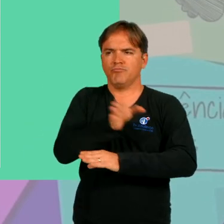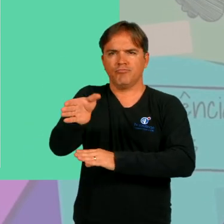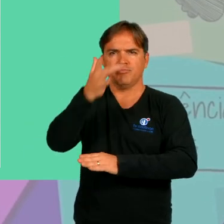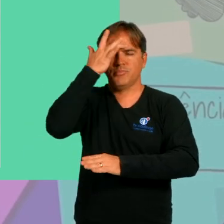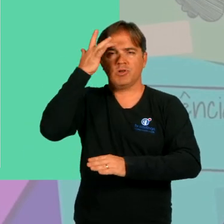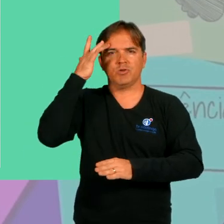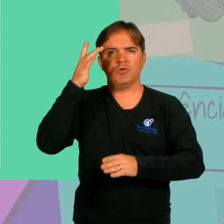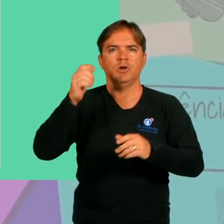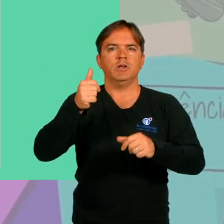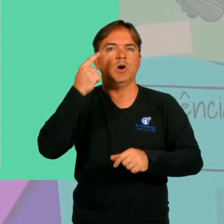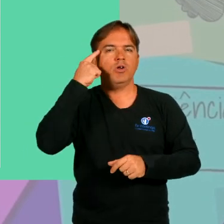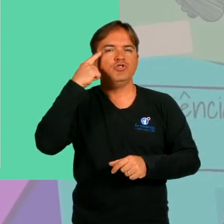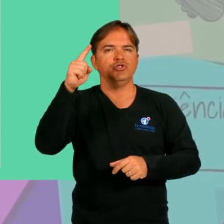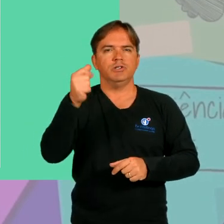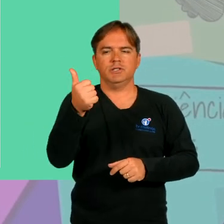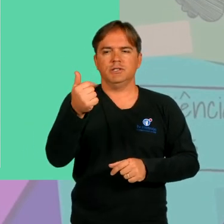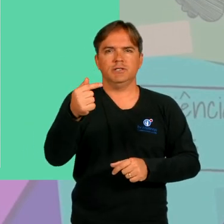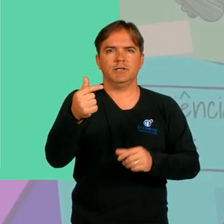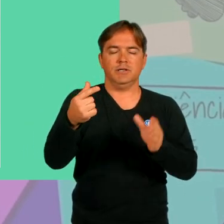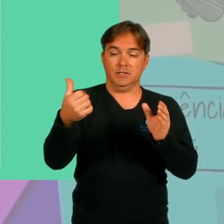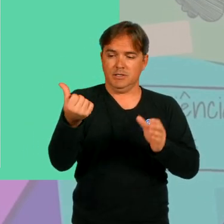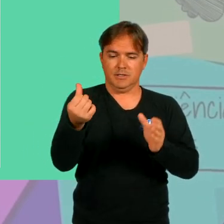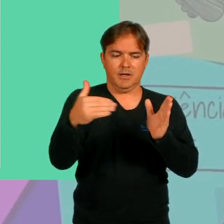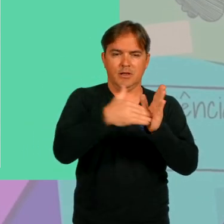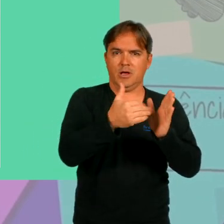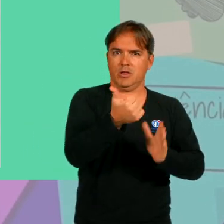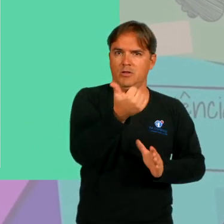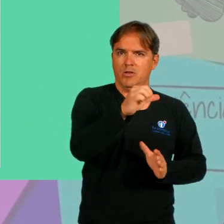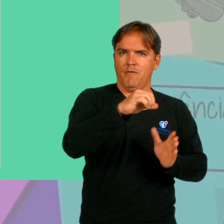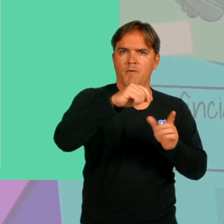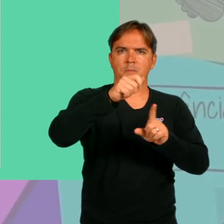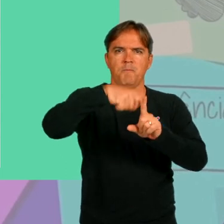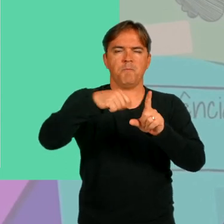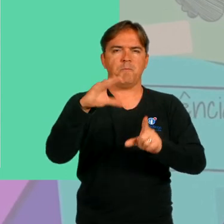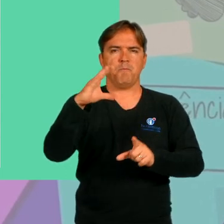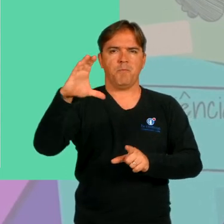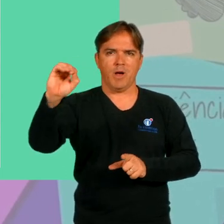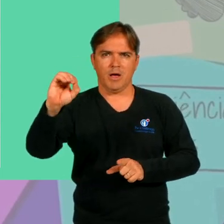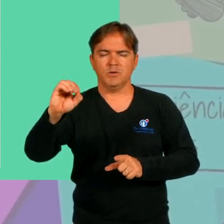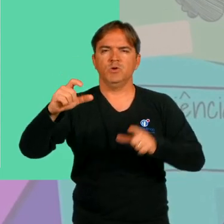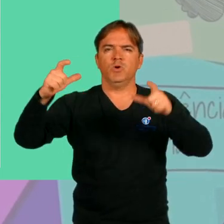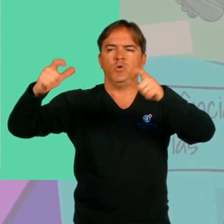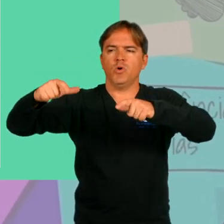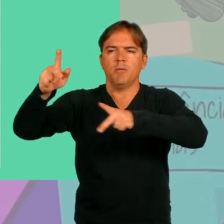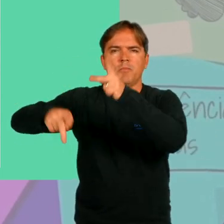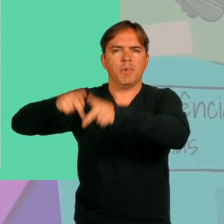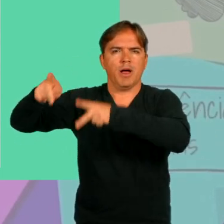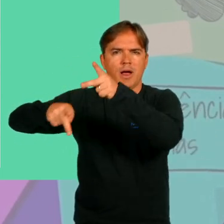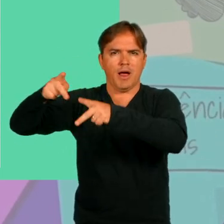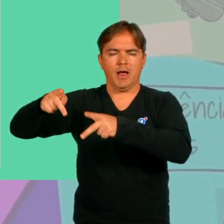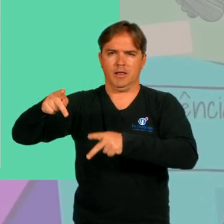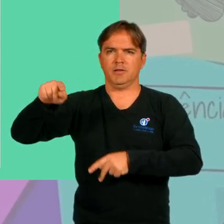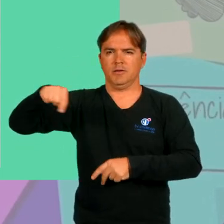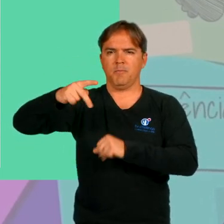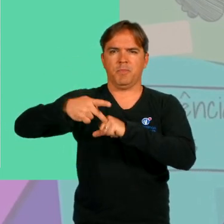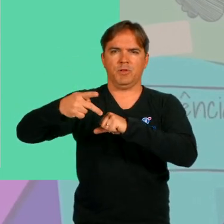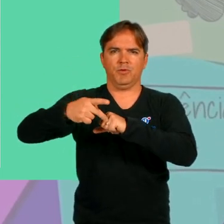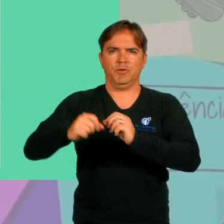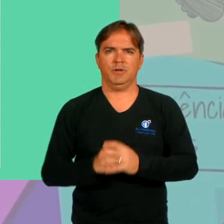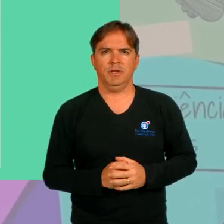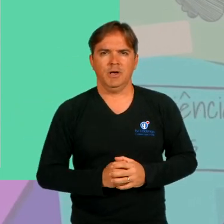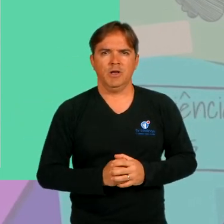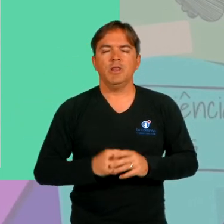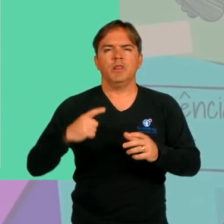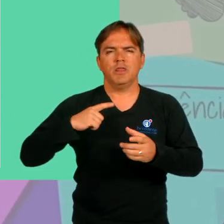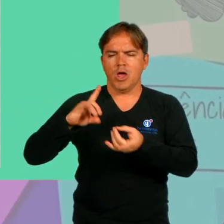e 19 de Março em oito locais diferentes de Petrolina como o Parque Municipal José facue a programação conta com